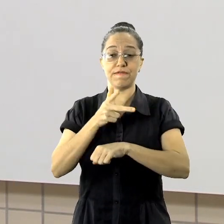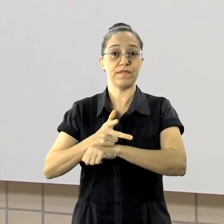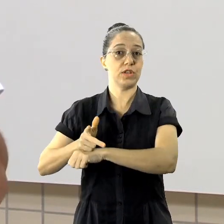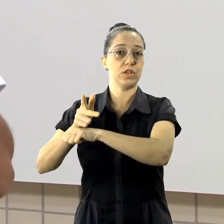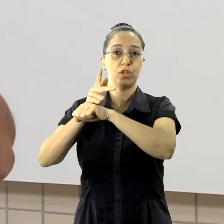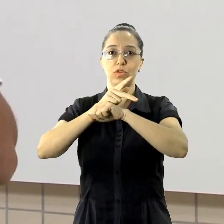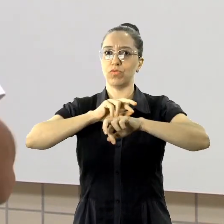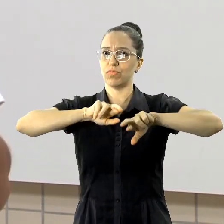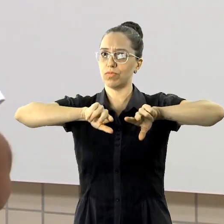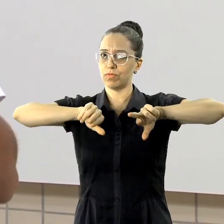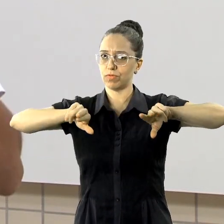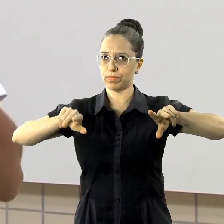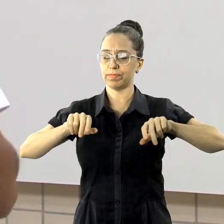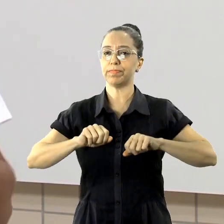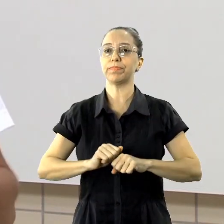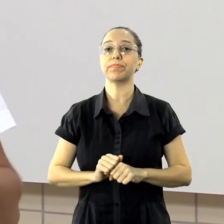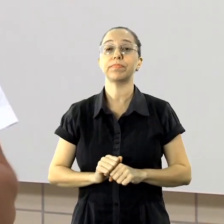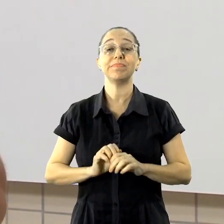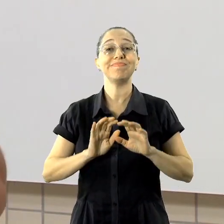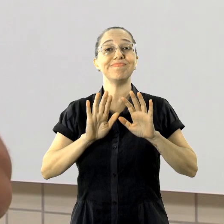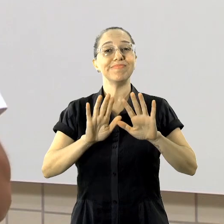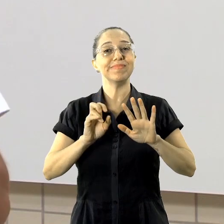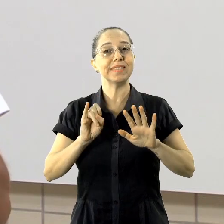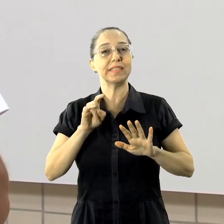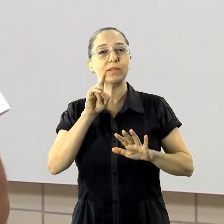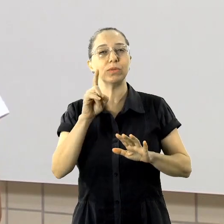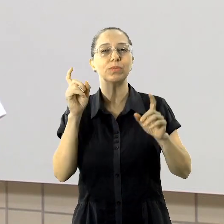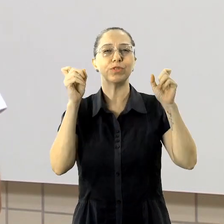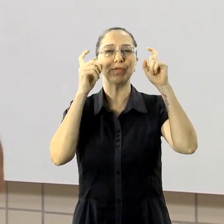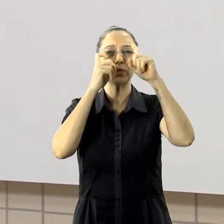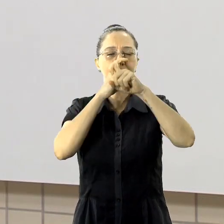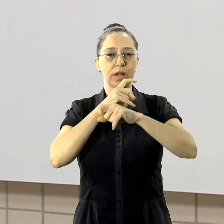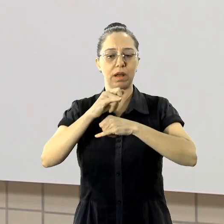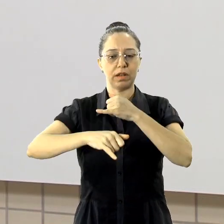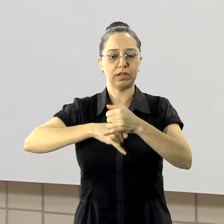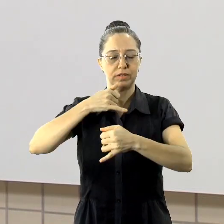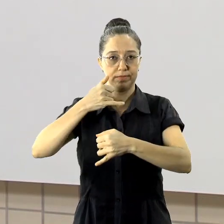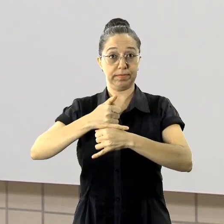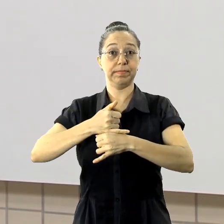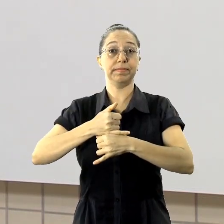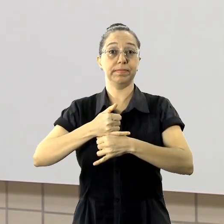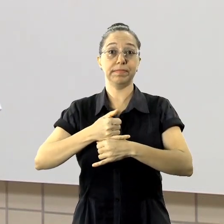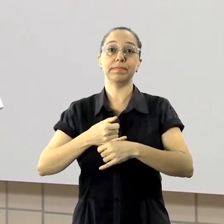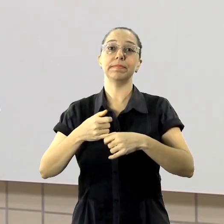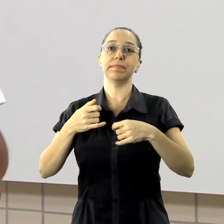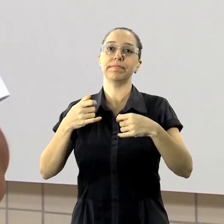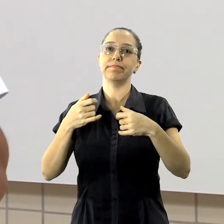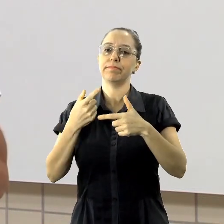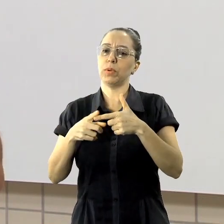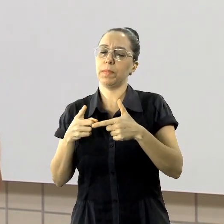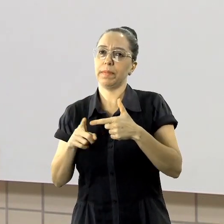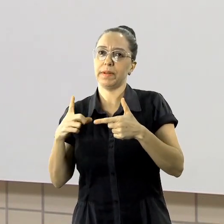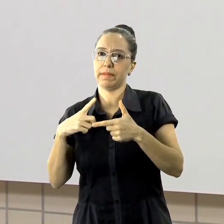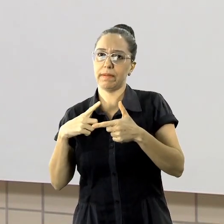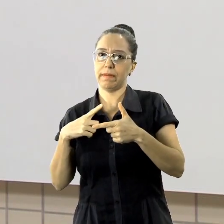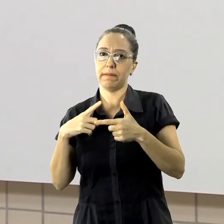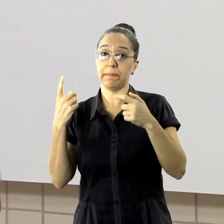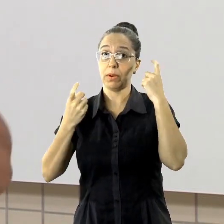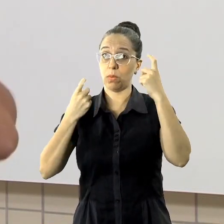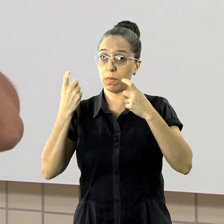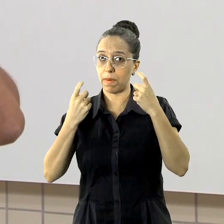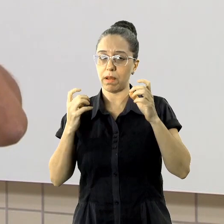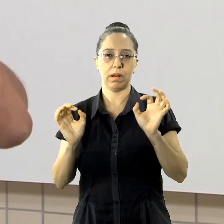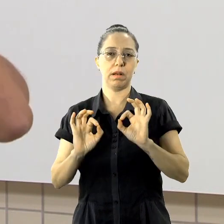também. Mas, se por acaso você não tiver acesso à internet, aconteceu algum problema? Não se